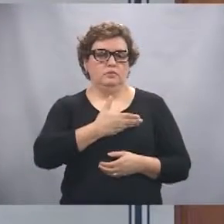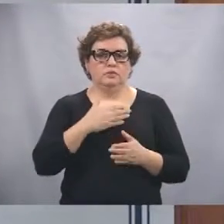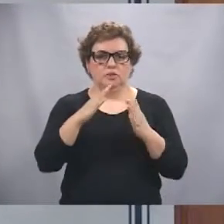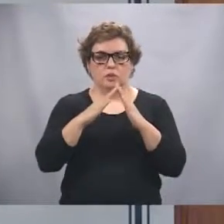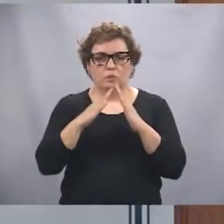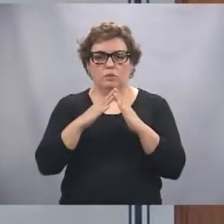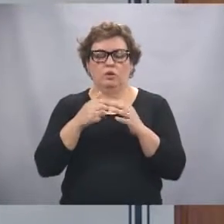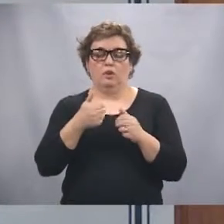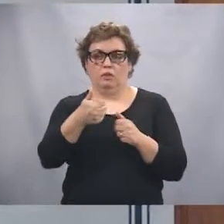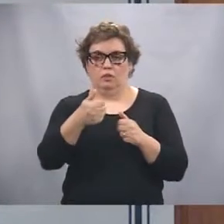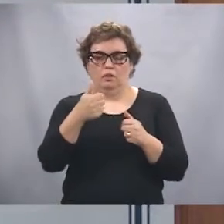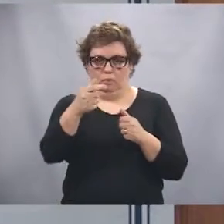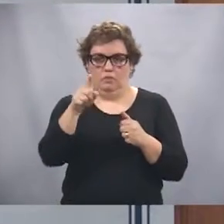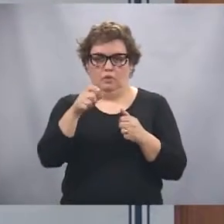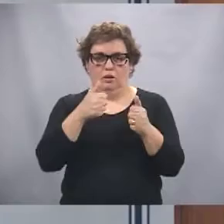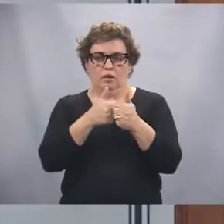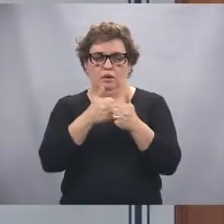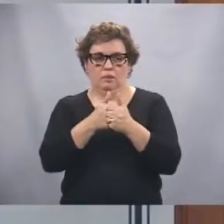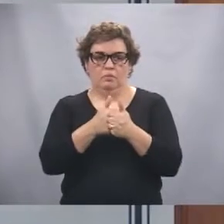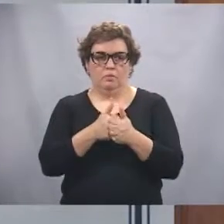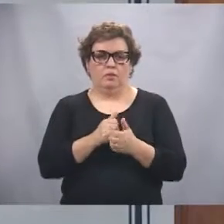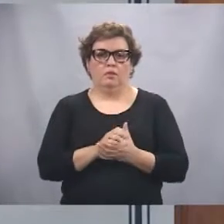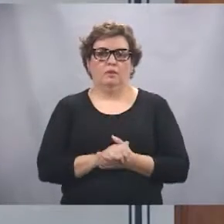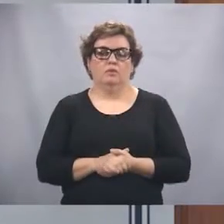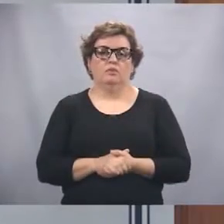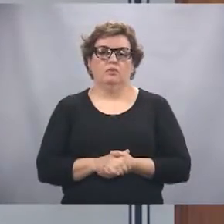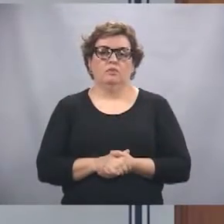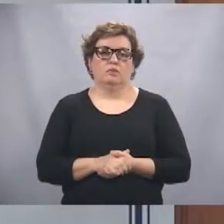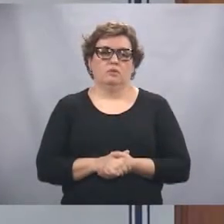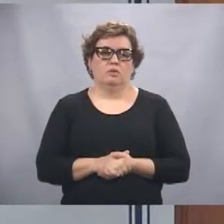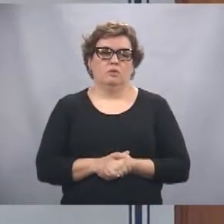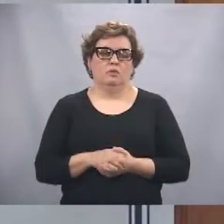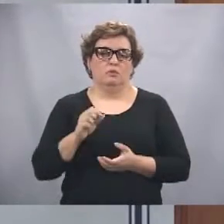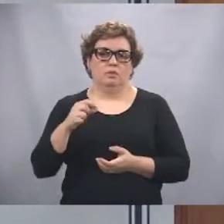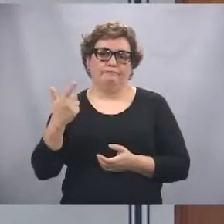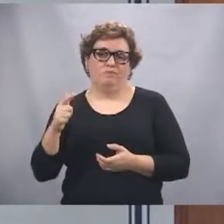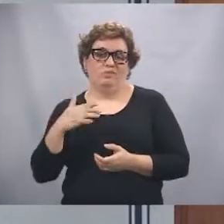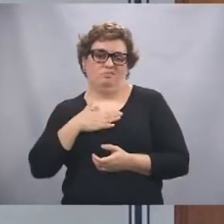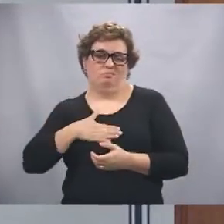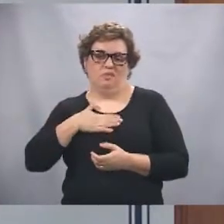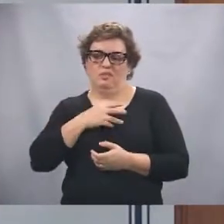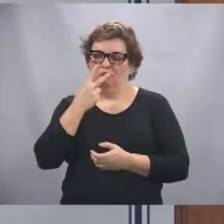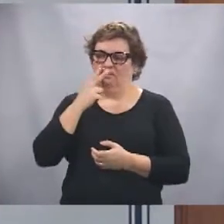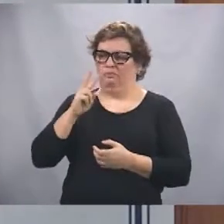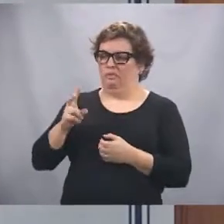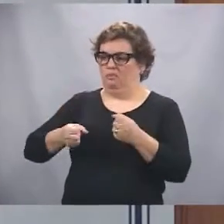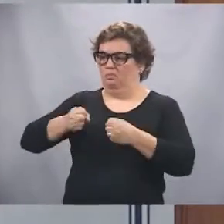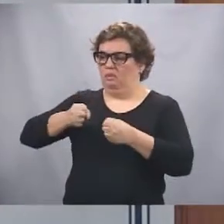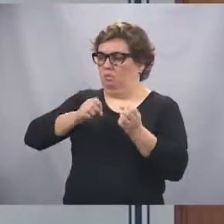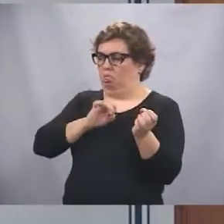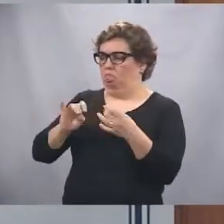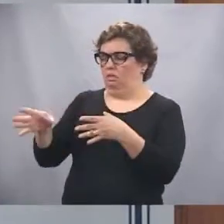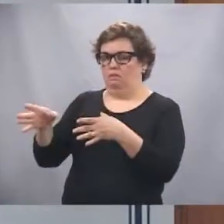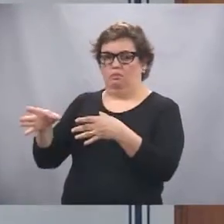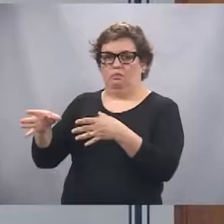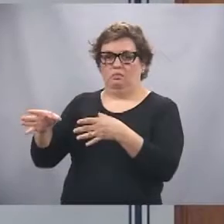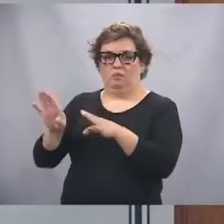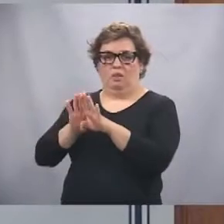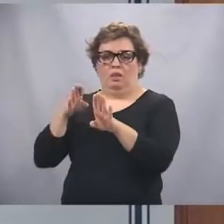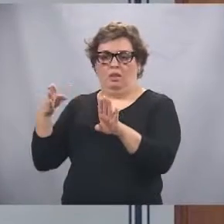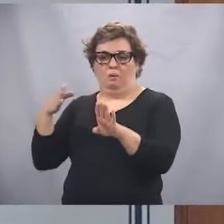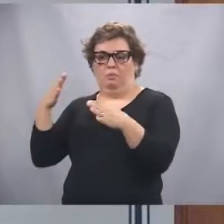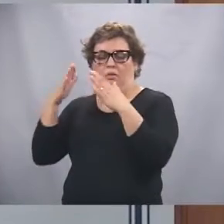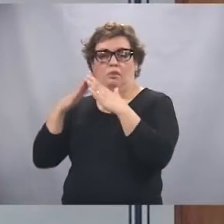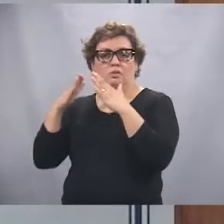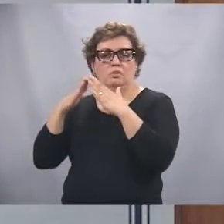Luiz Ferreira, munícipes, gente do bem que constrói a cidade, que não tem prazer nenhum em ver um carro abandonado na porta da residência, no